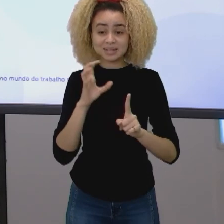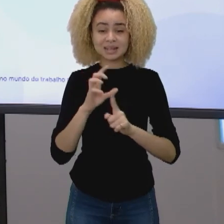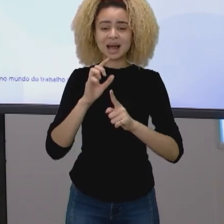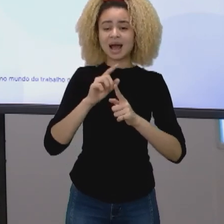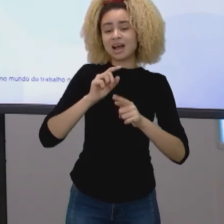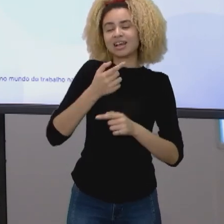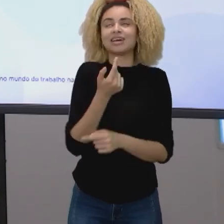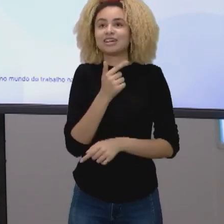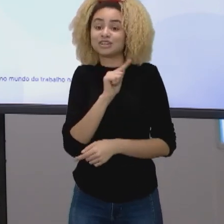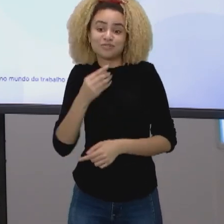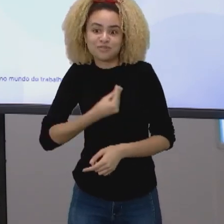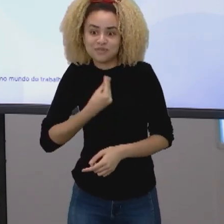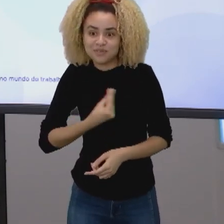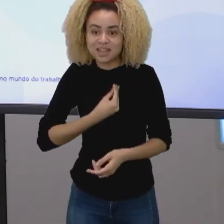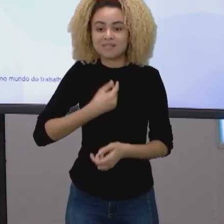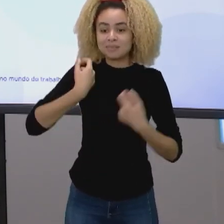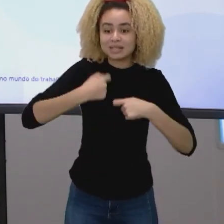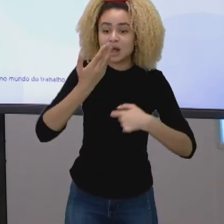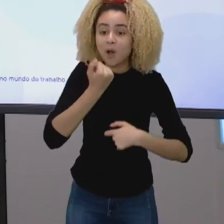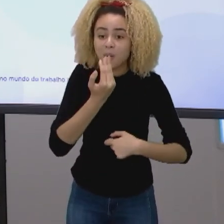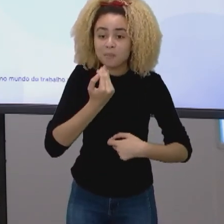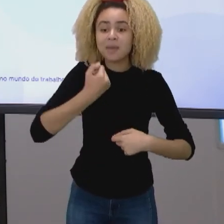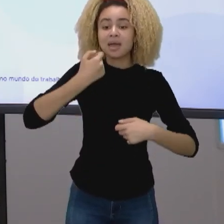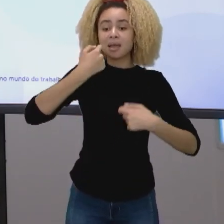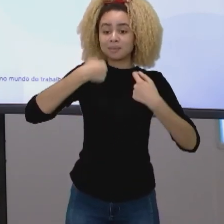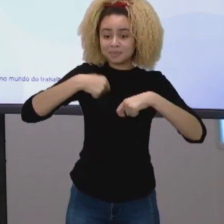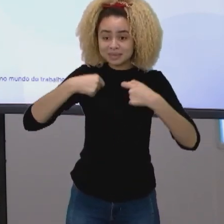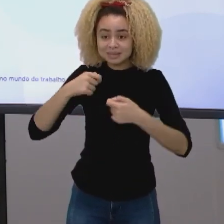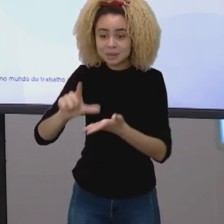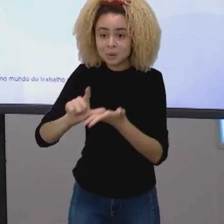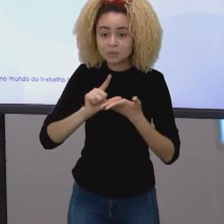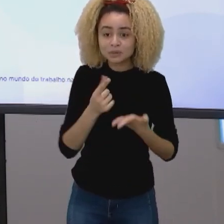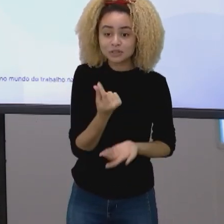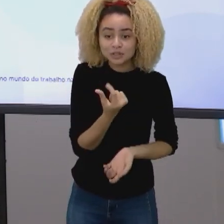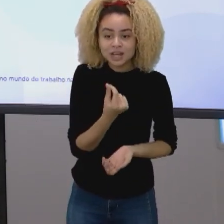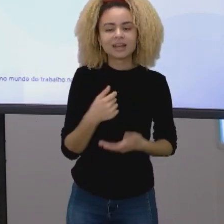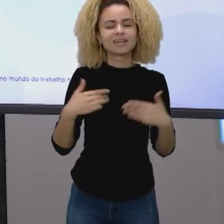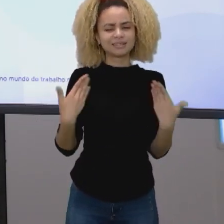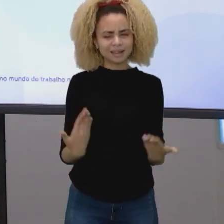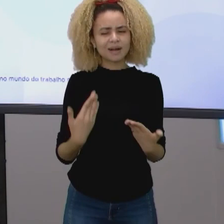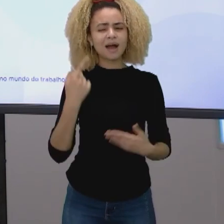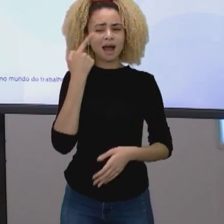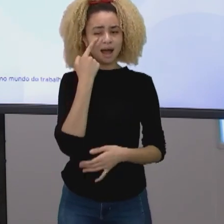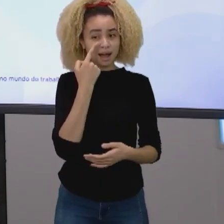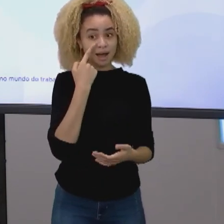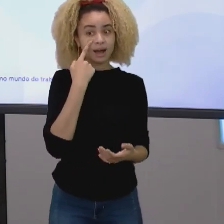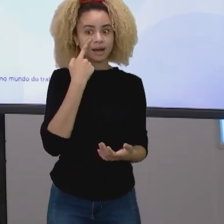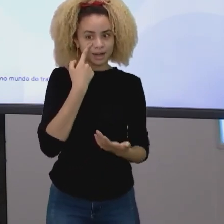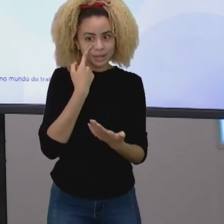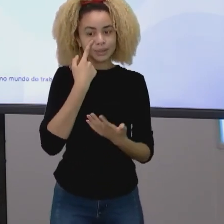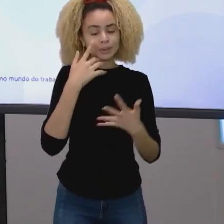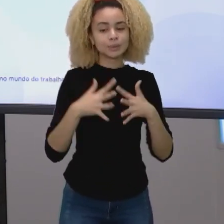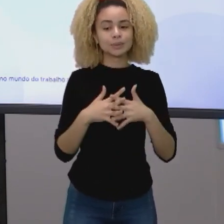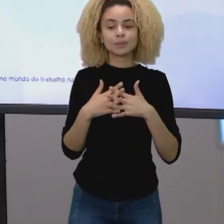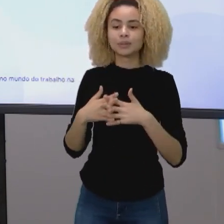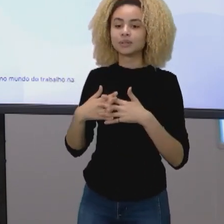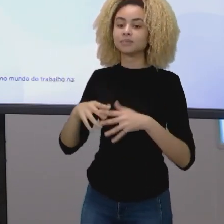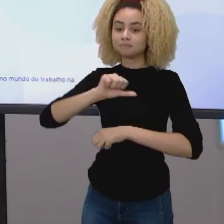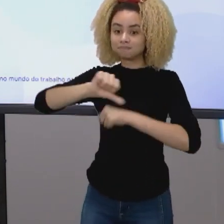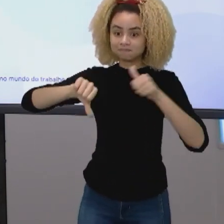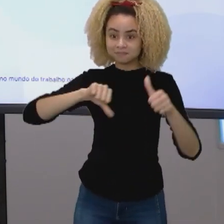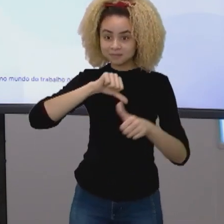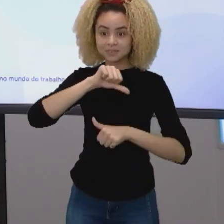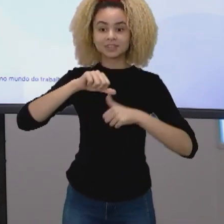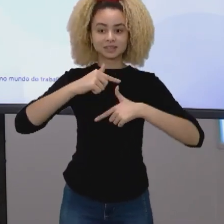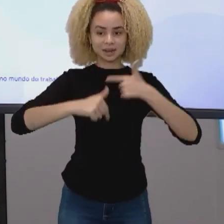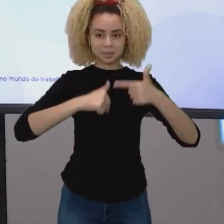sem trabalhar, sem ganhar dinheiro, sem comer. Então, pessoal, olha só quanta coisa aí que está em jogo nessas mudanças do